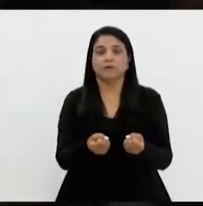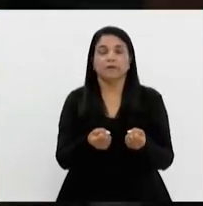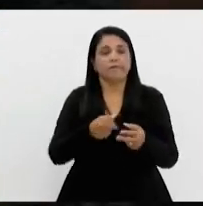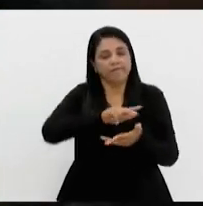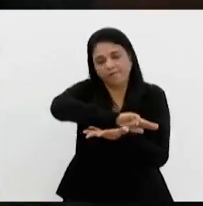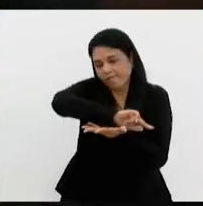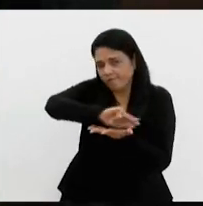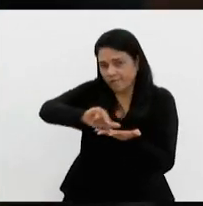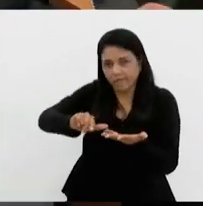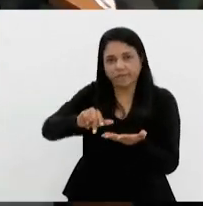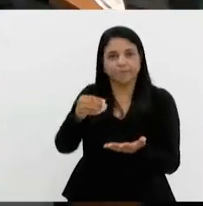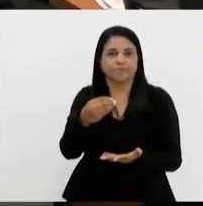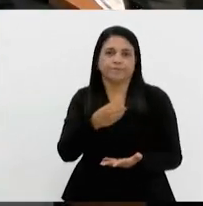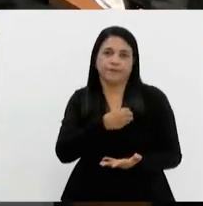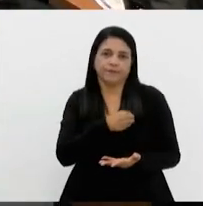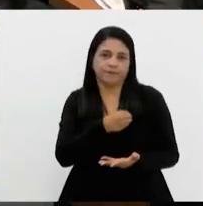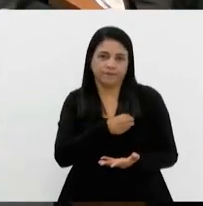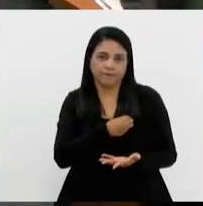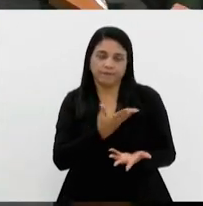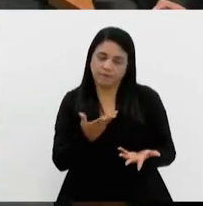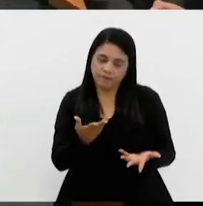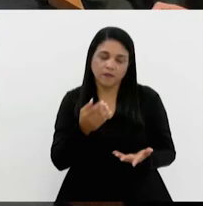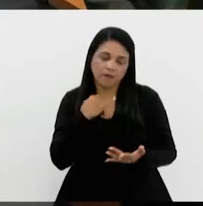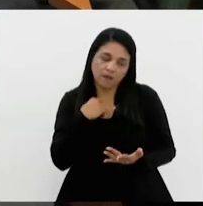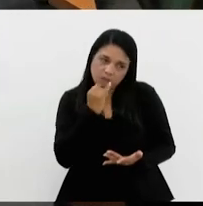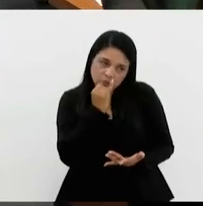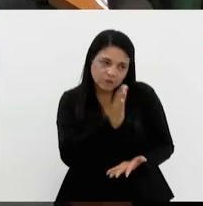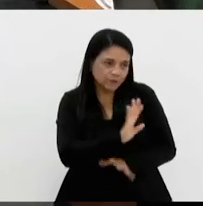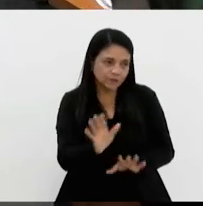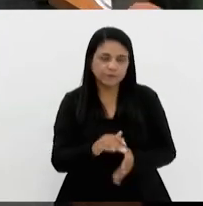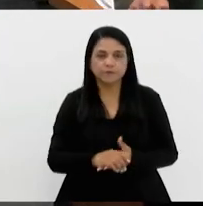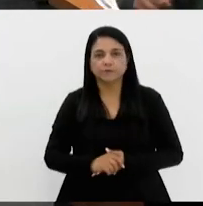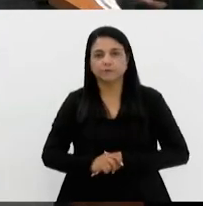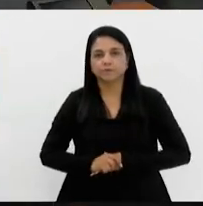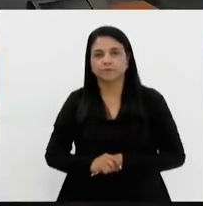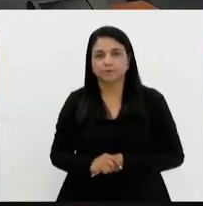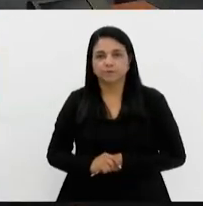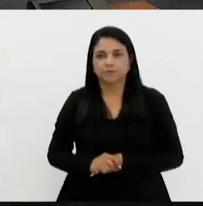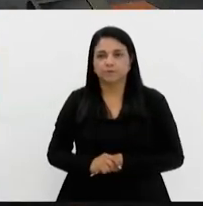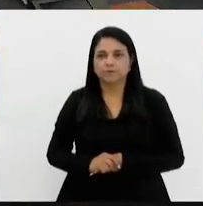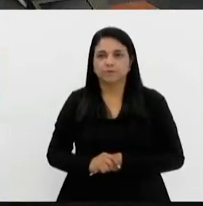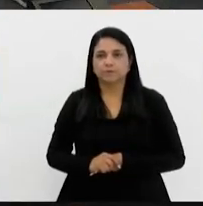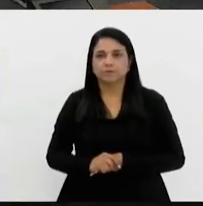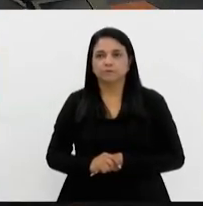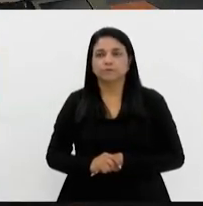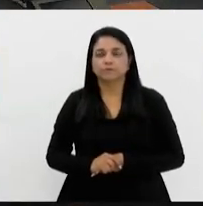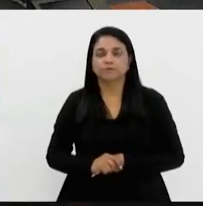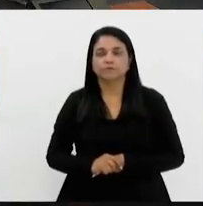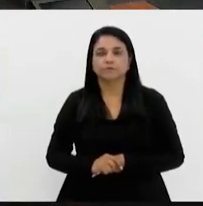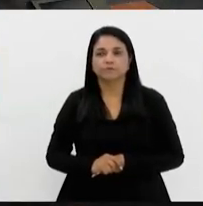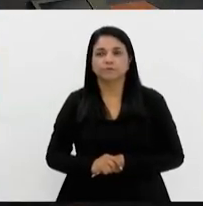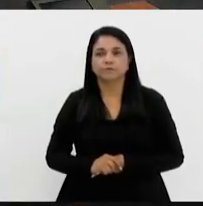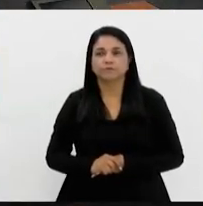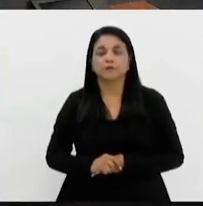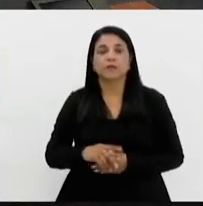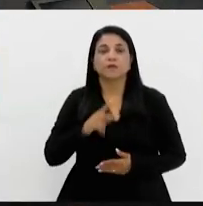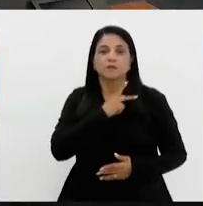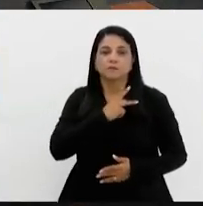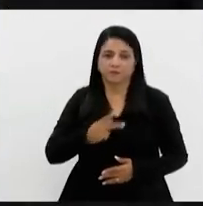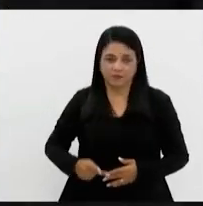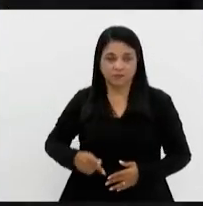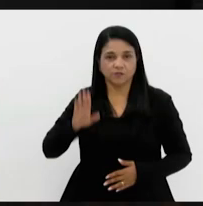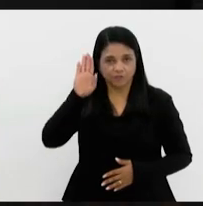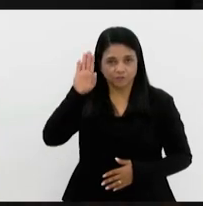variados pecados. Então, é isso. Presidente, declaração deputado de voto. Deputado Rodrigo Amorim para